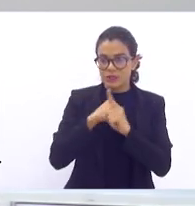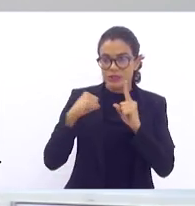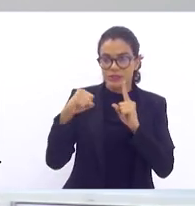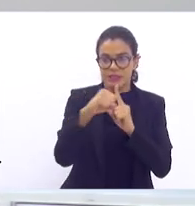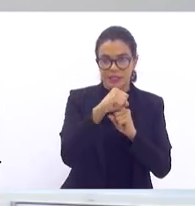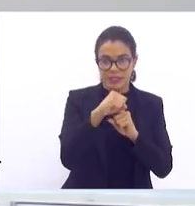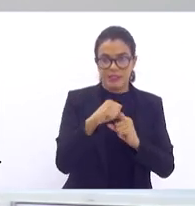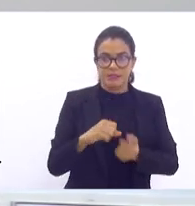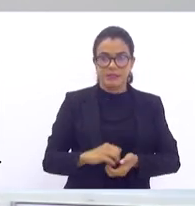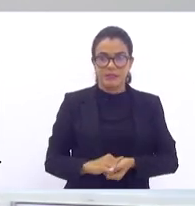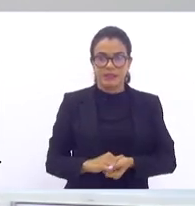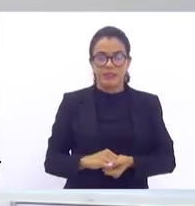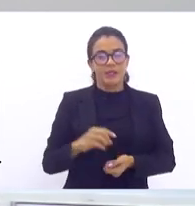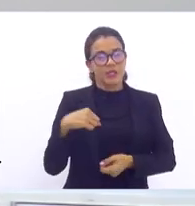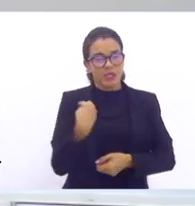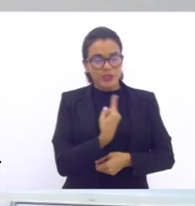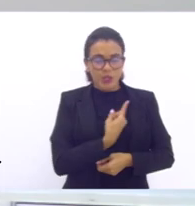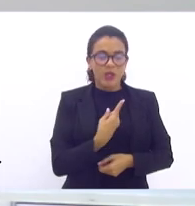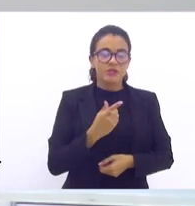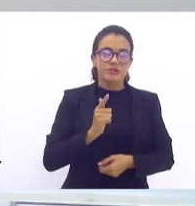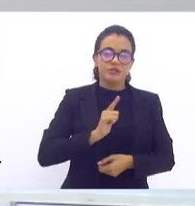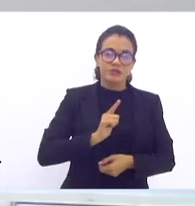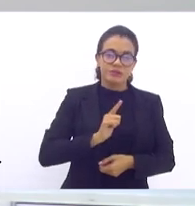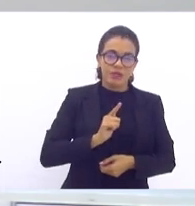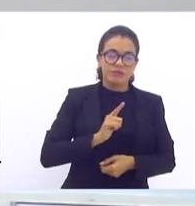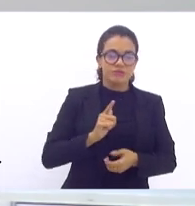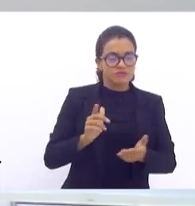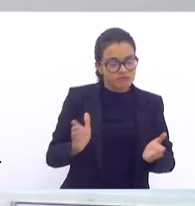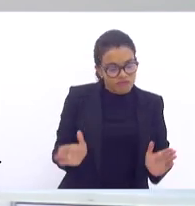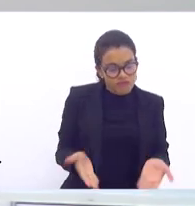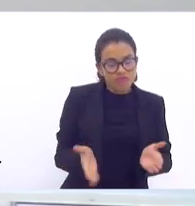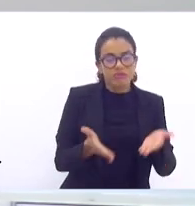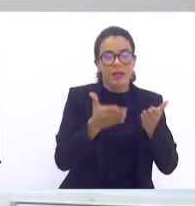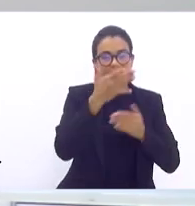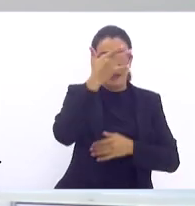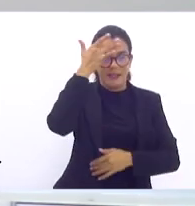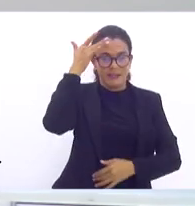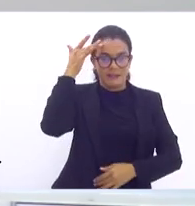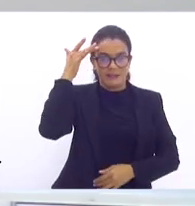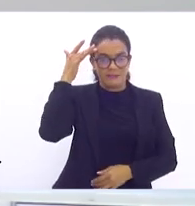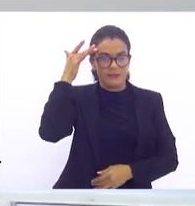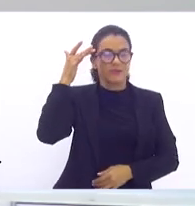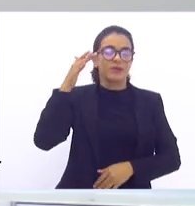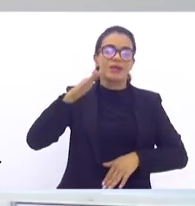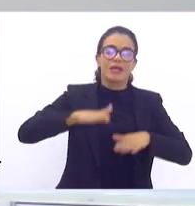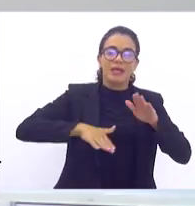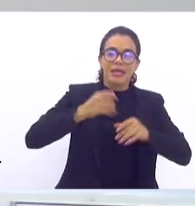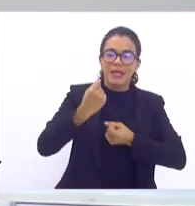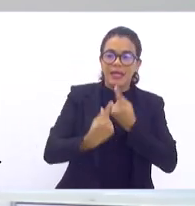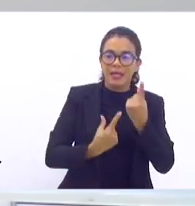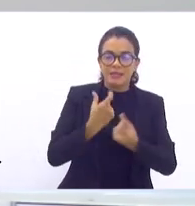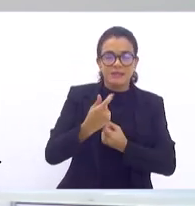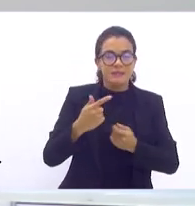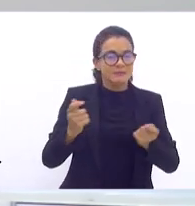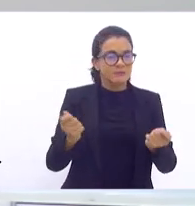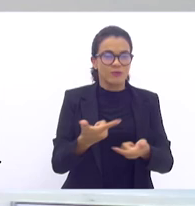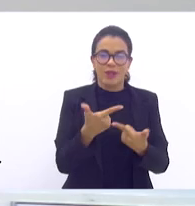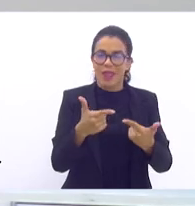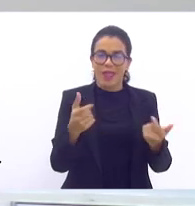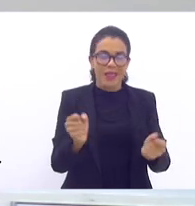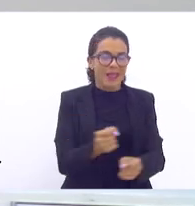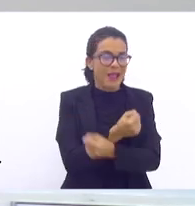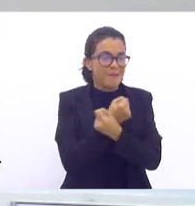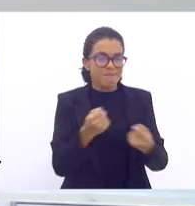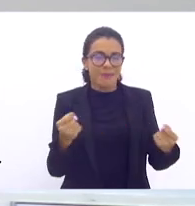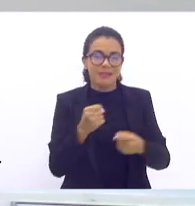brasileiras e nós estamos dessa forma inclusive contribuindo naquelas pessoas que muitas vezes são incapazes de falar